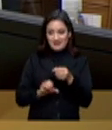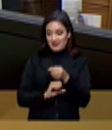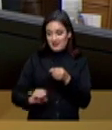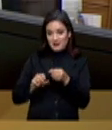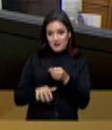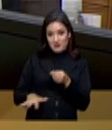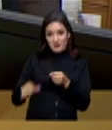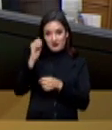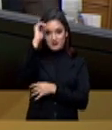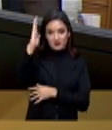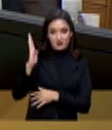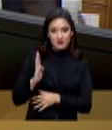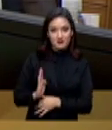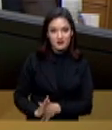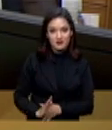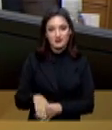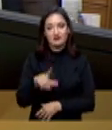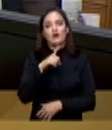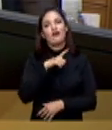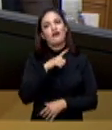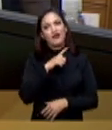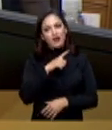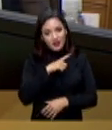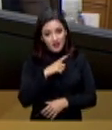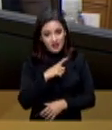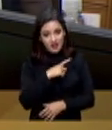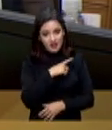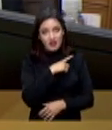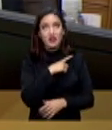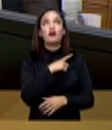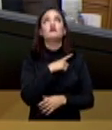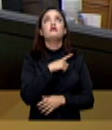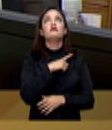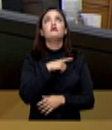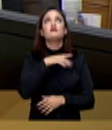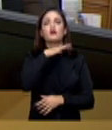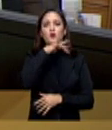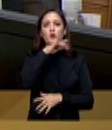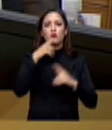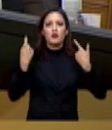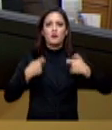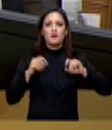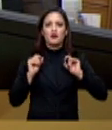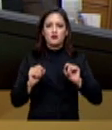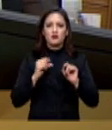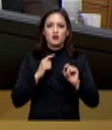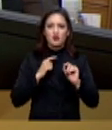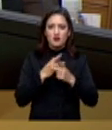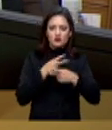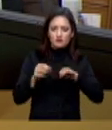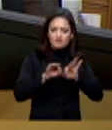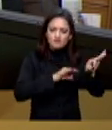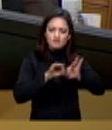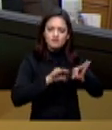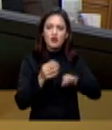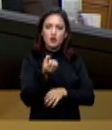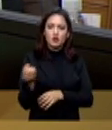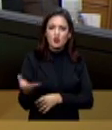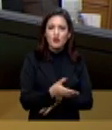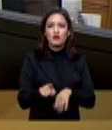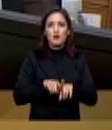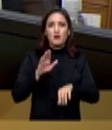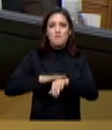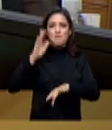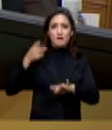no Brasil é calamitosa e precisa de um redesenho e seguramente de mais